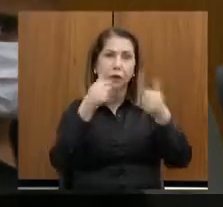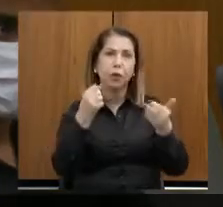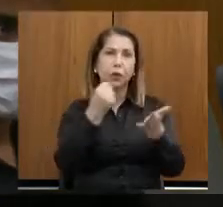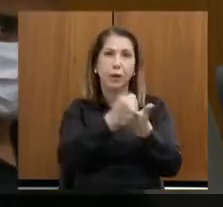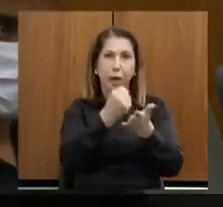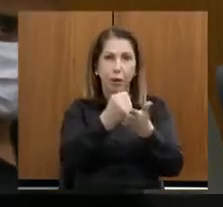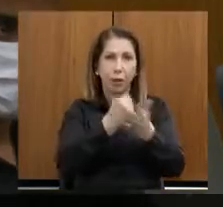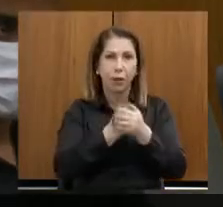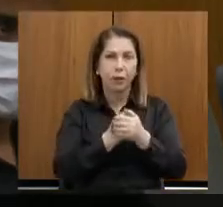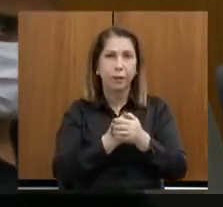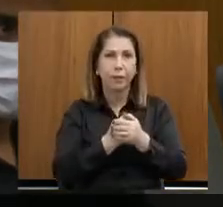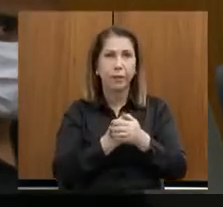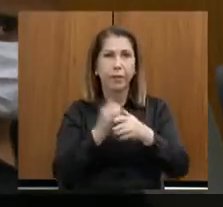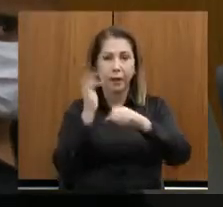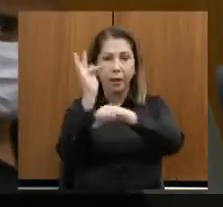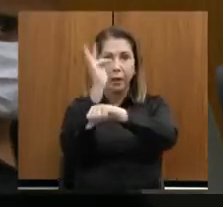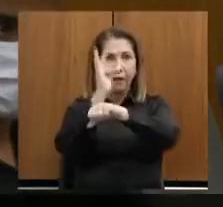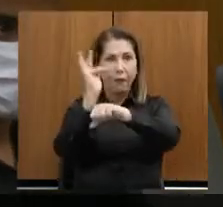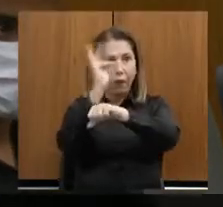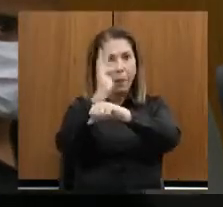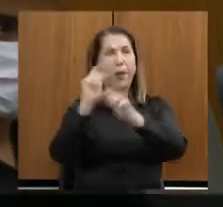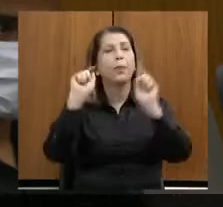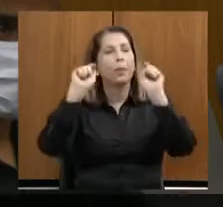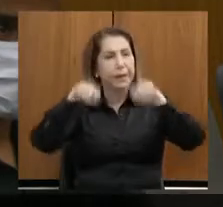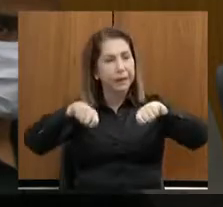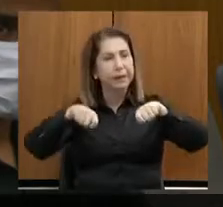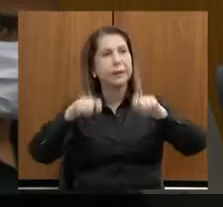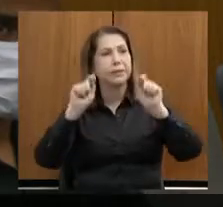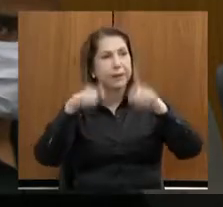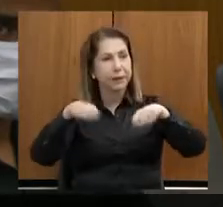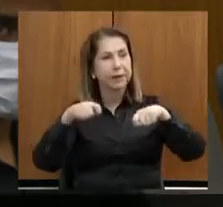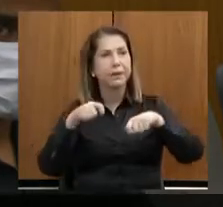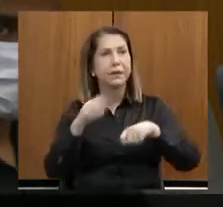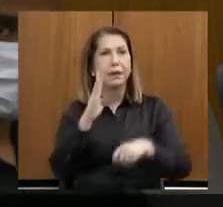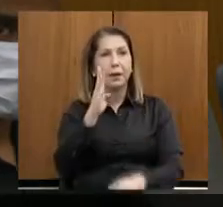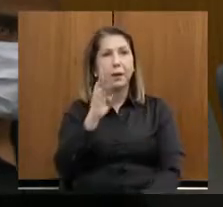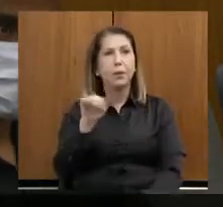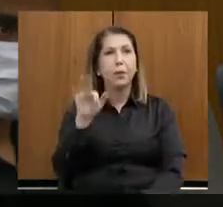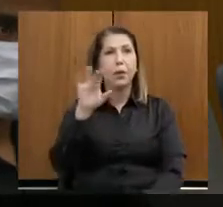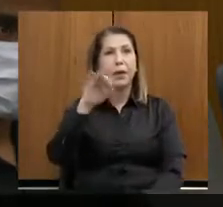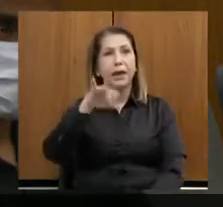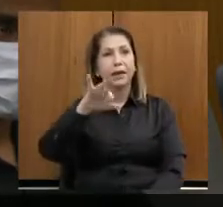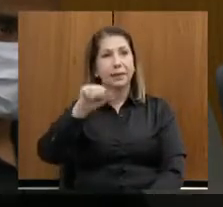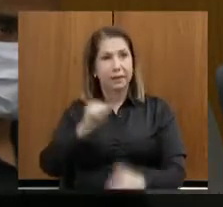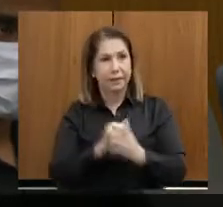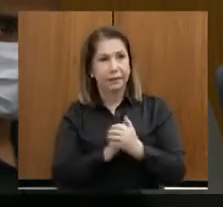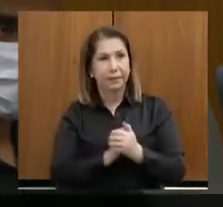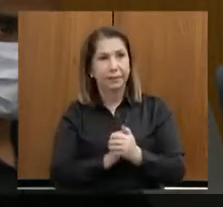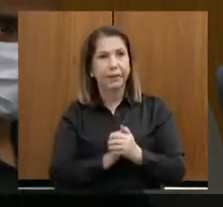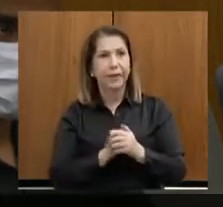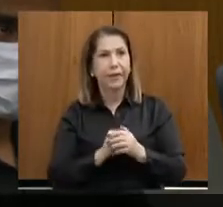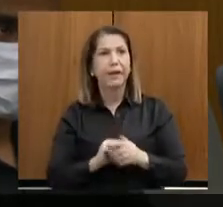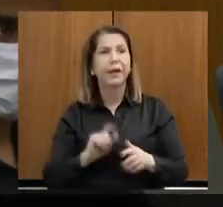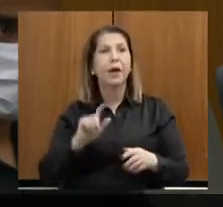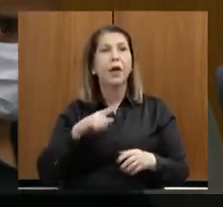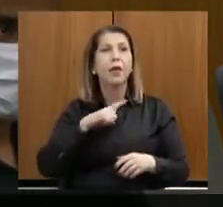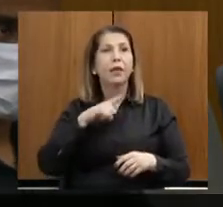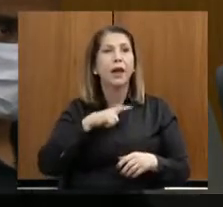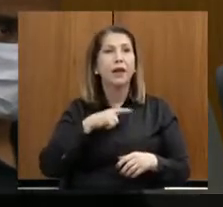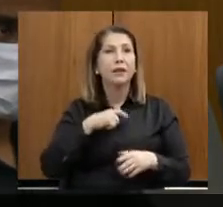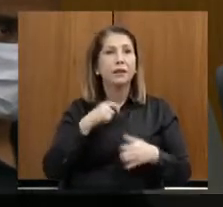a formalidade é precisa eu falo isso porque eu conheço 17 estados brasileiros